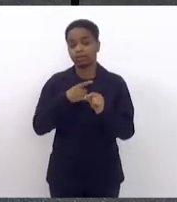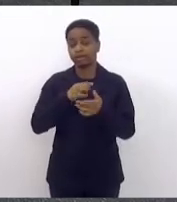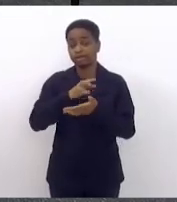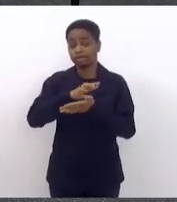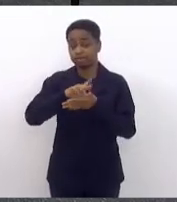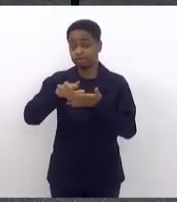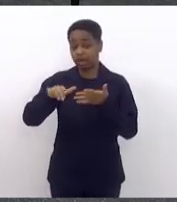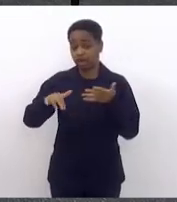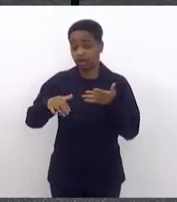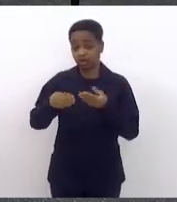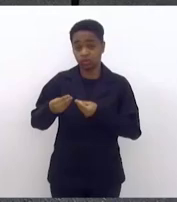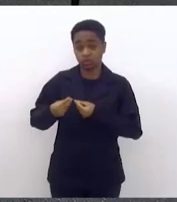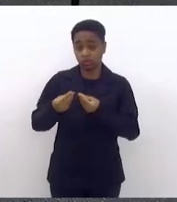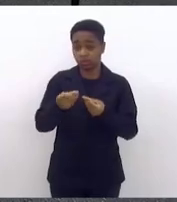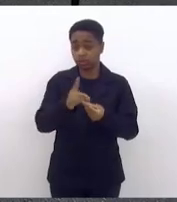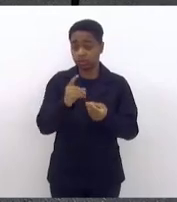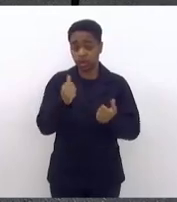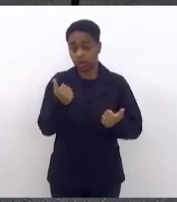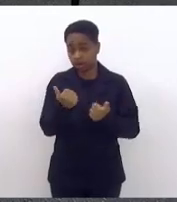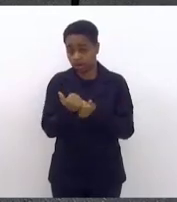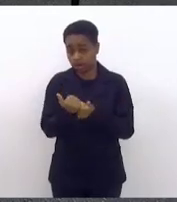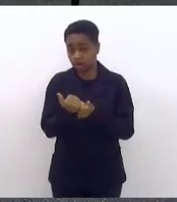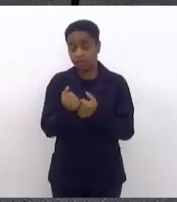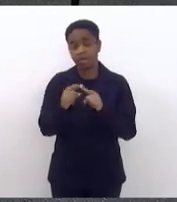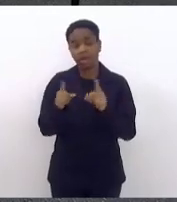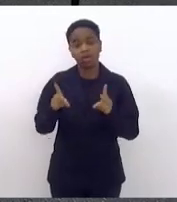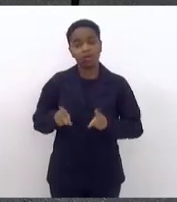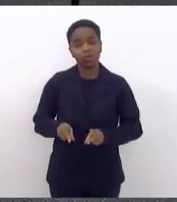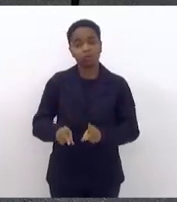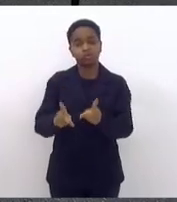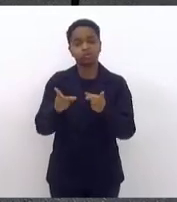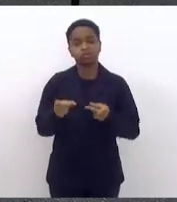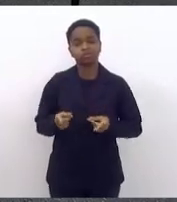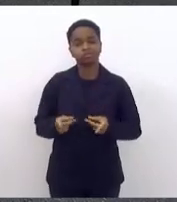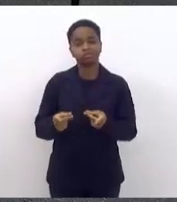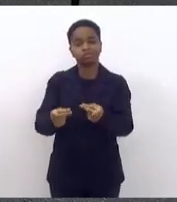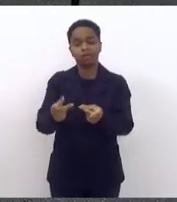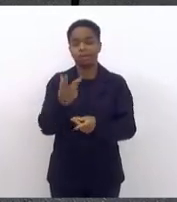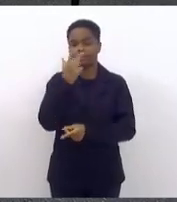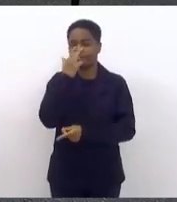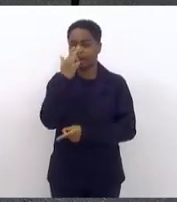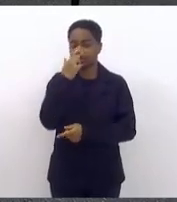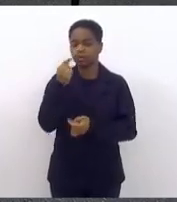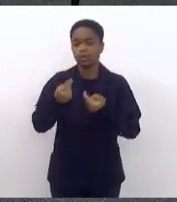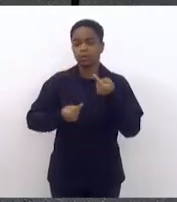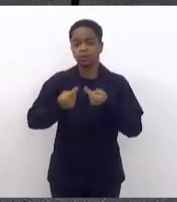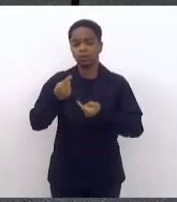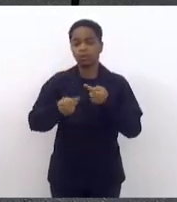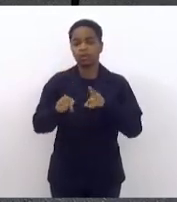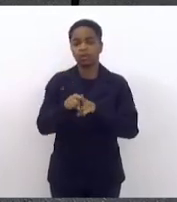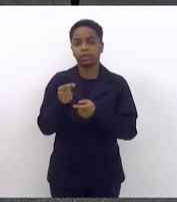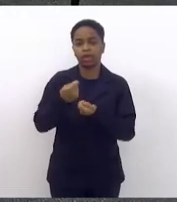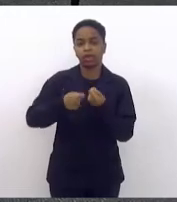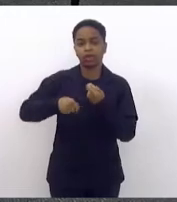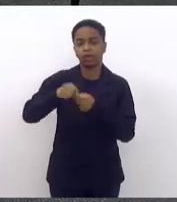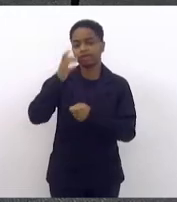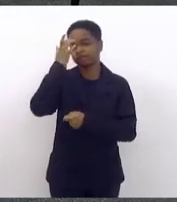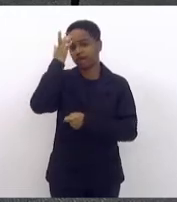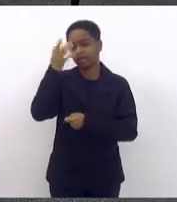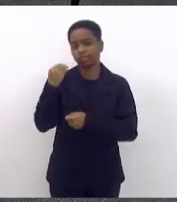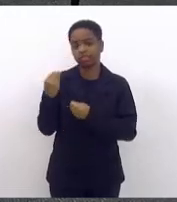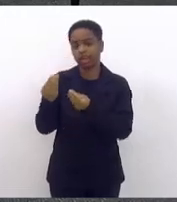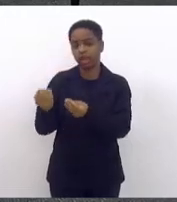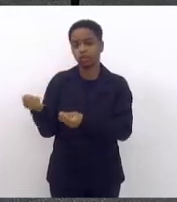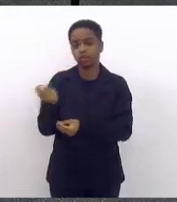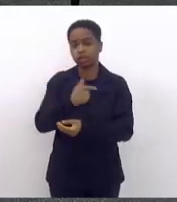esse retorno continuam eternamente. Parece que politicamente, economicamente, é mais fácil dar do que